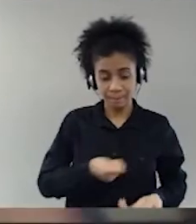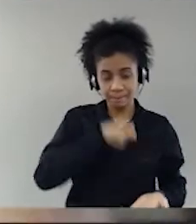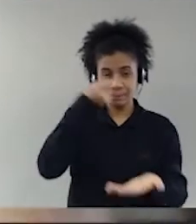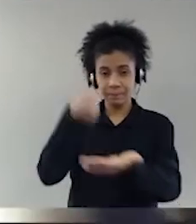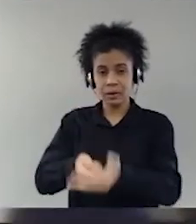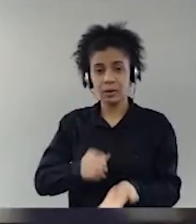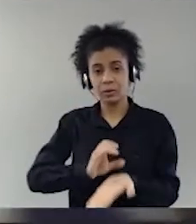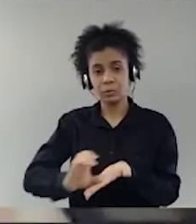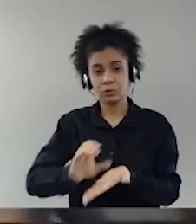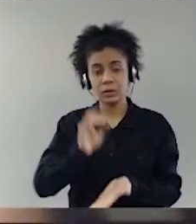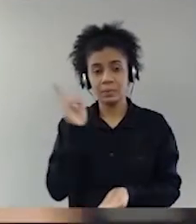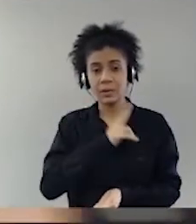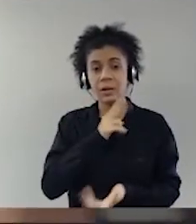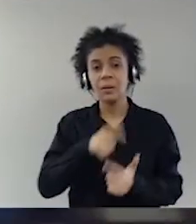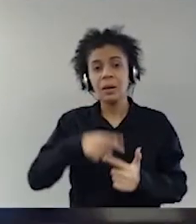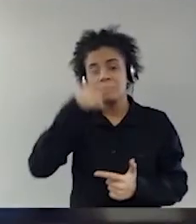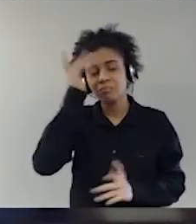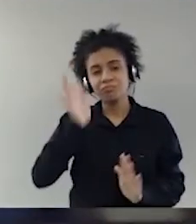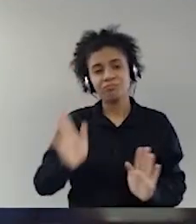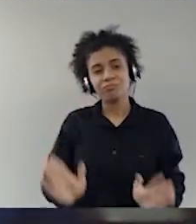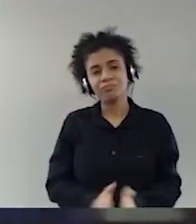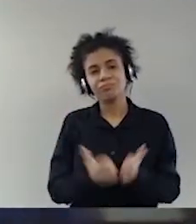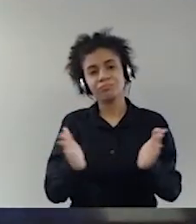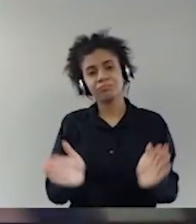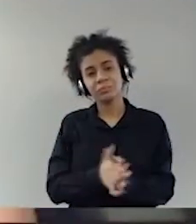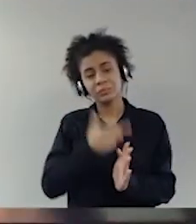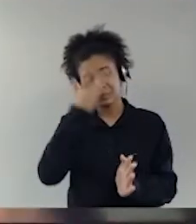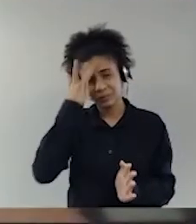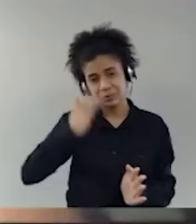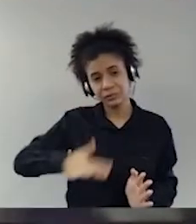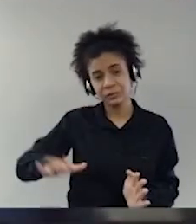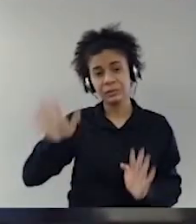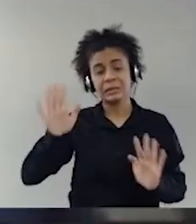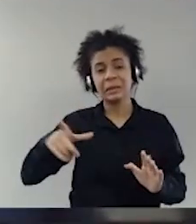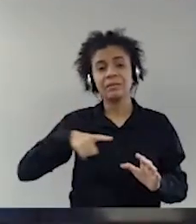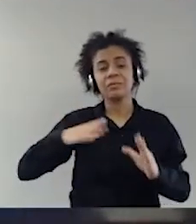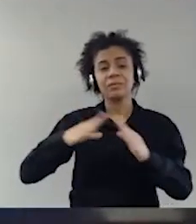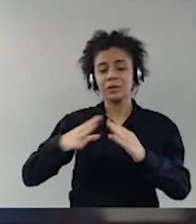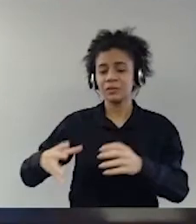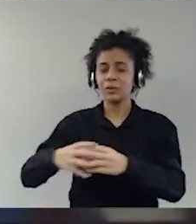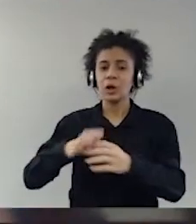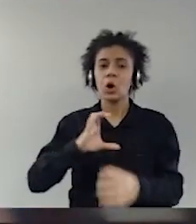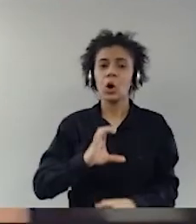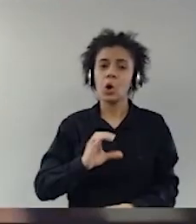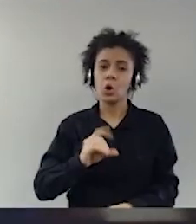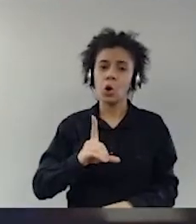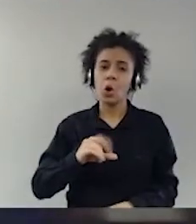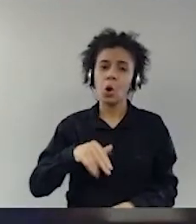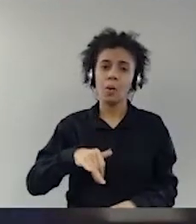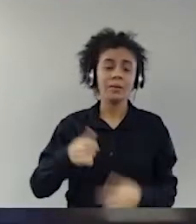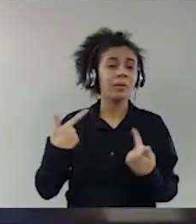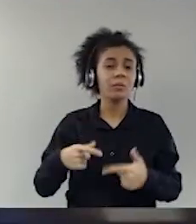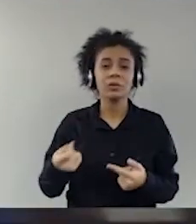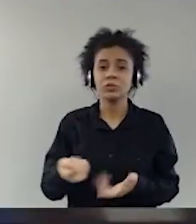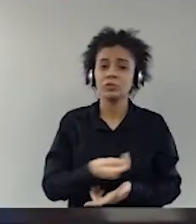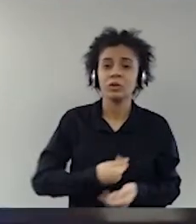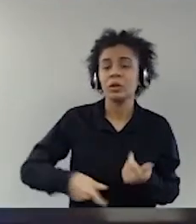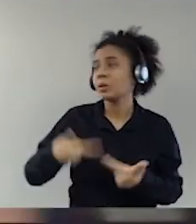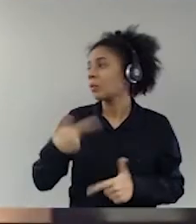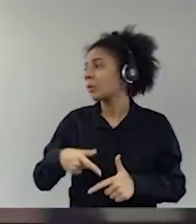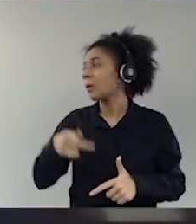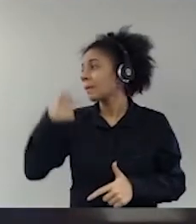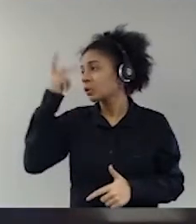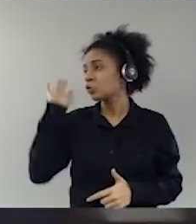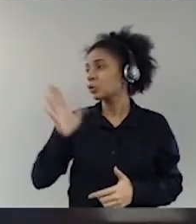emergencial, porque são pessoas empobrecidas, muitas delas ainda em colônias, são pessoas que não têm recursos e são